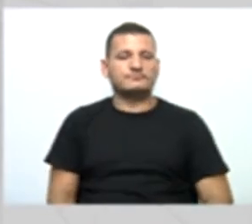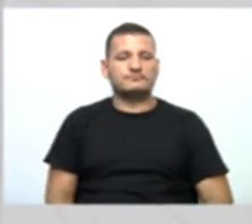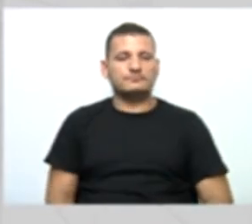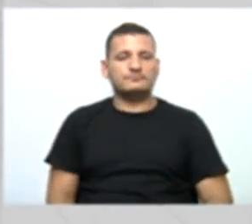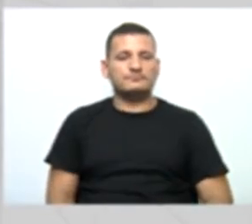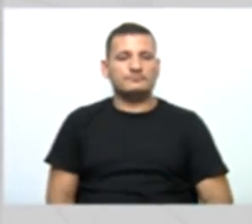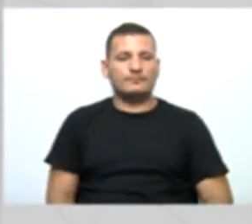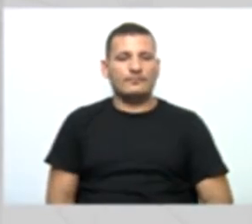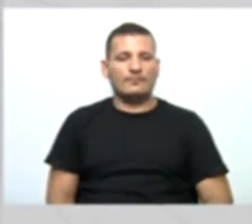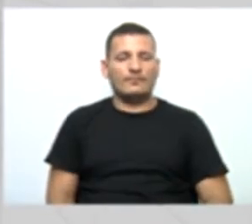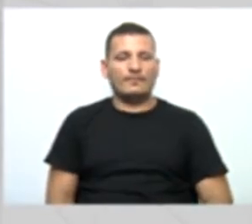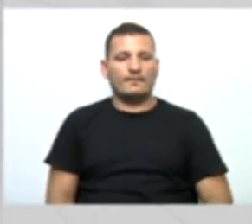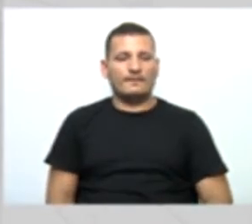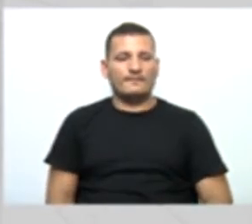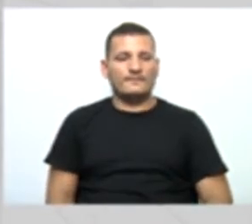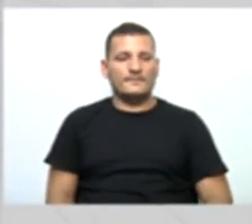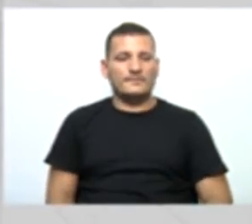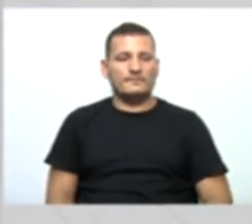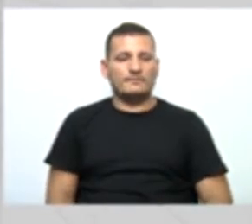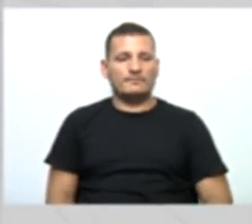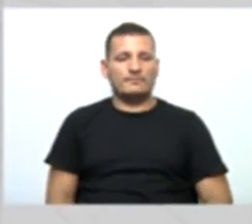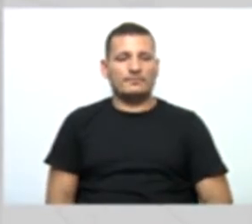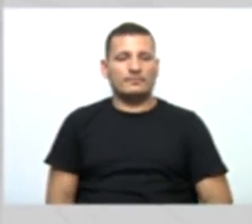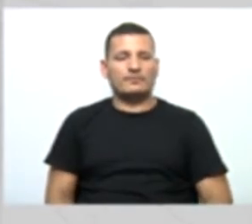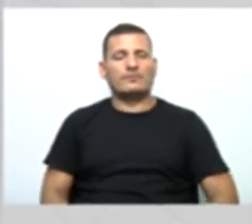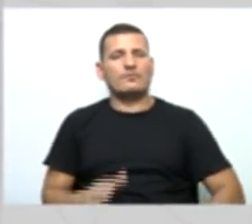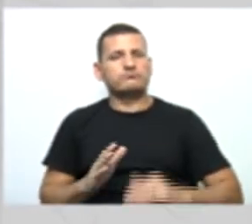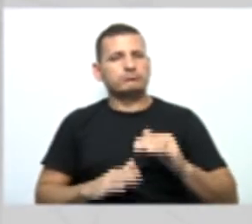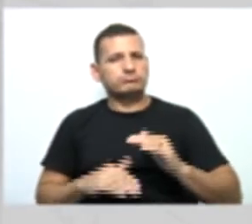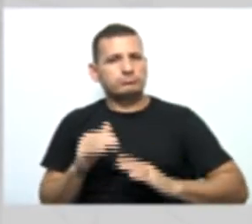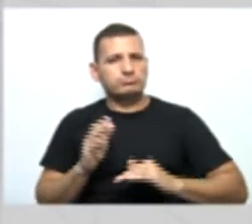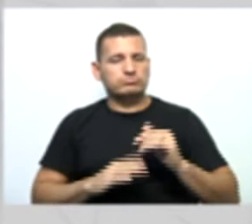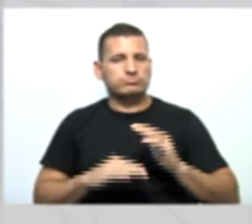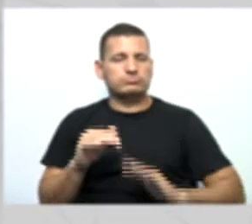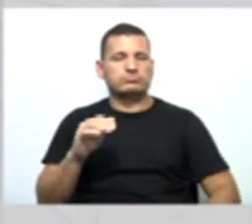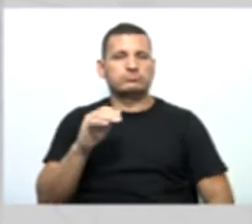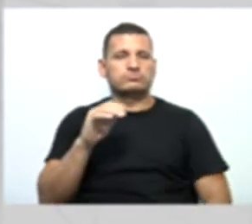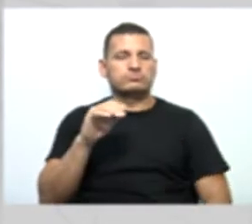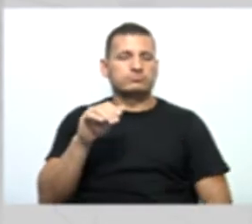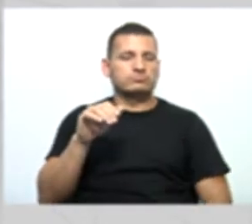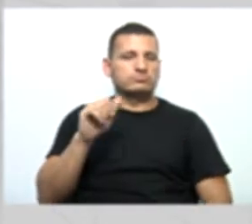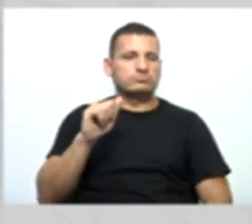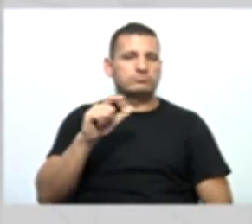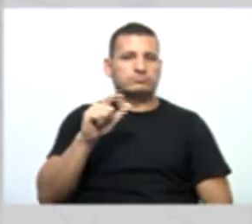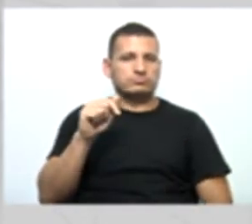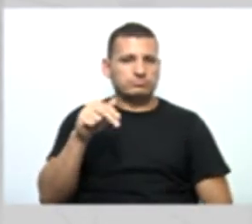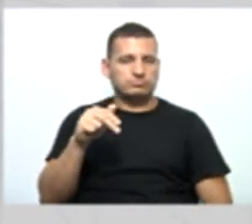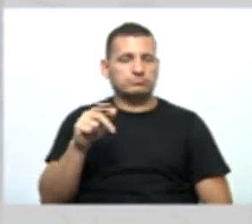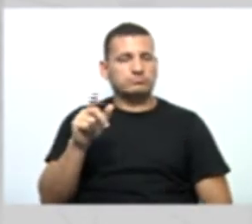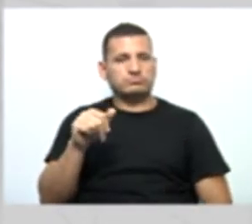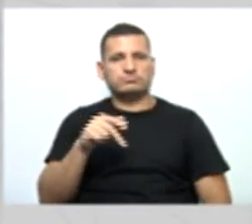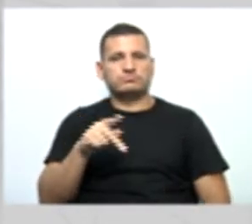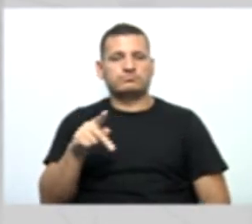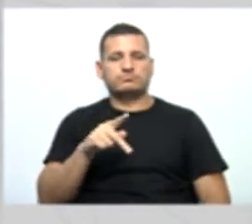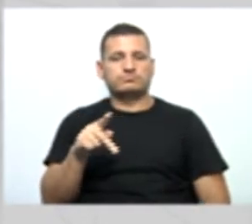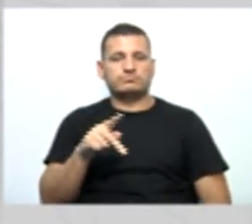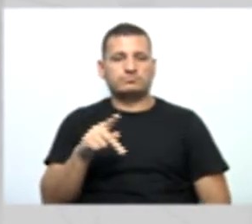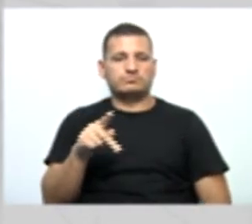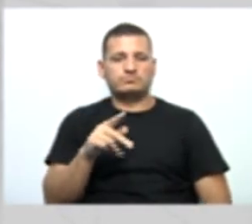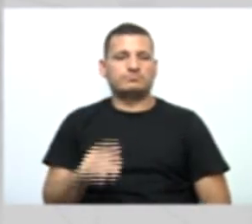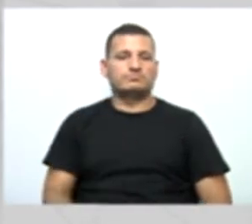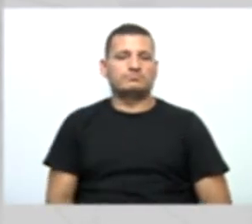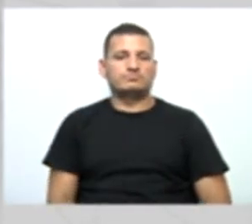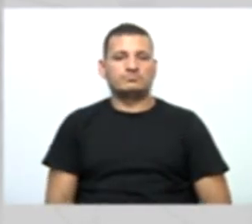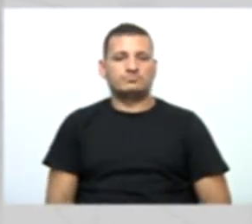quilos. E qual que seria a profissão do Alan? Vamos dizer que o Alan é professor.